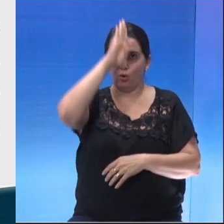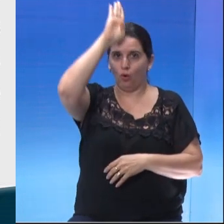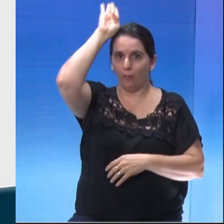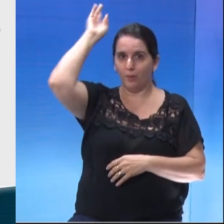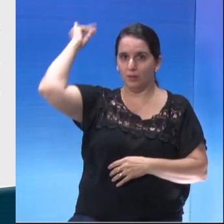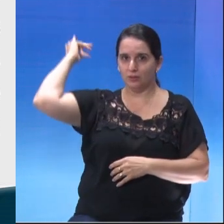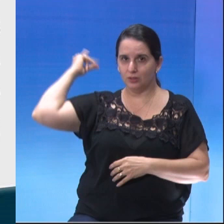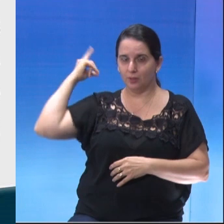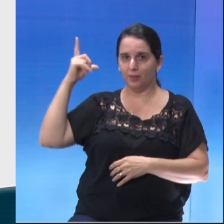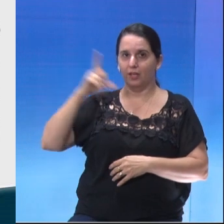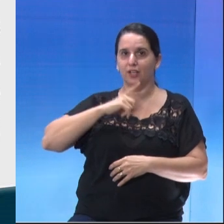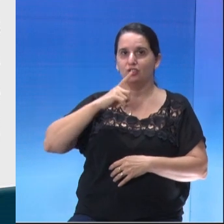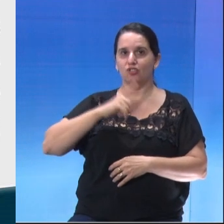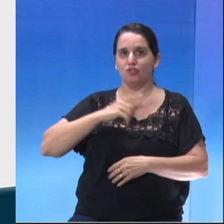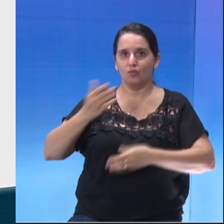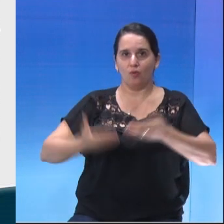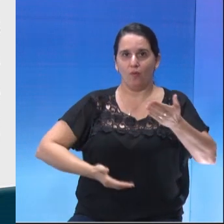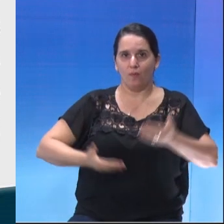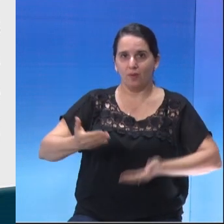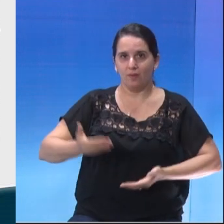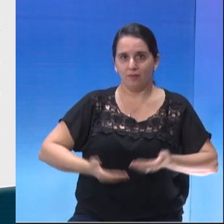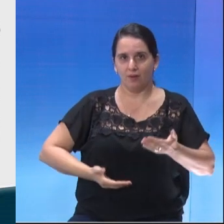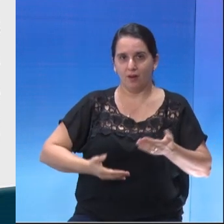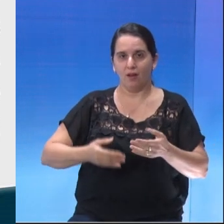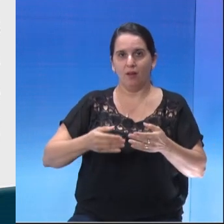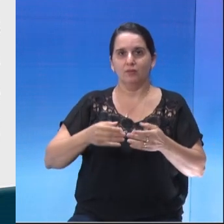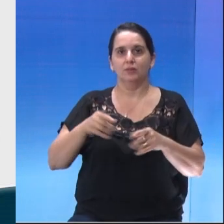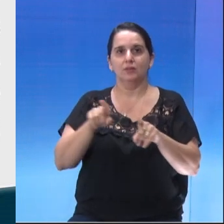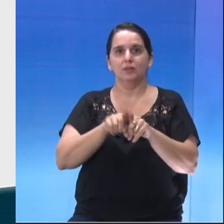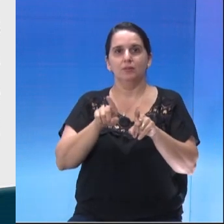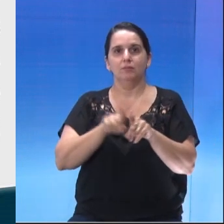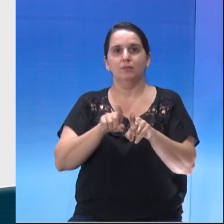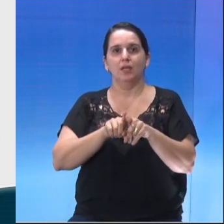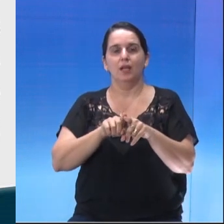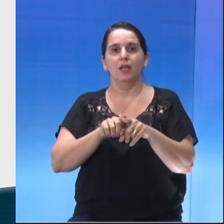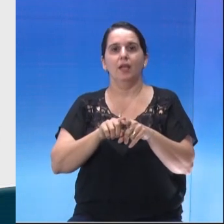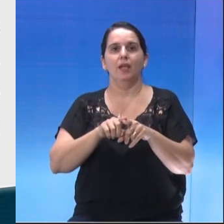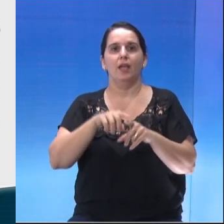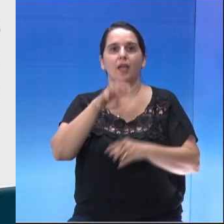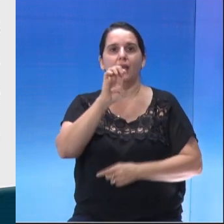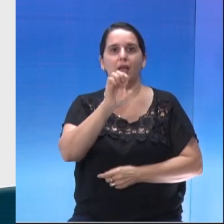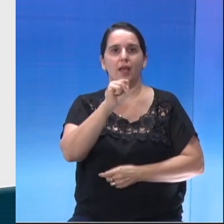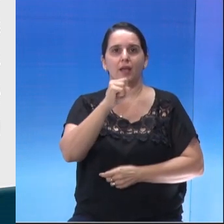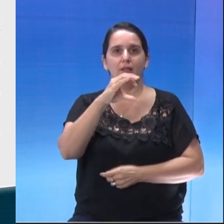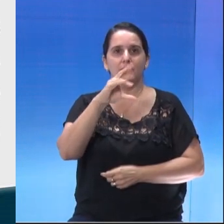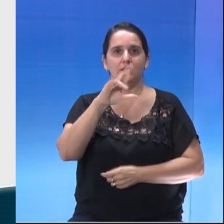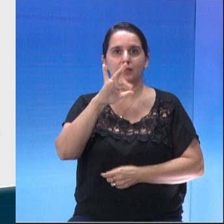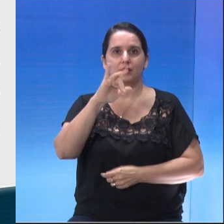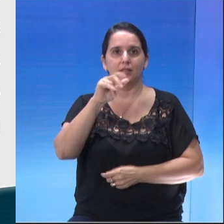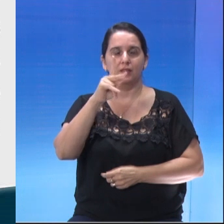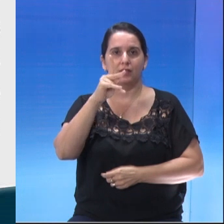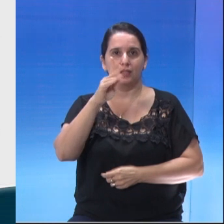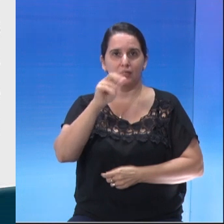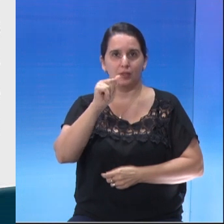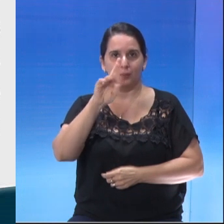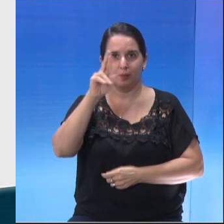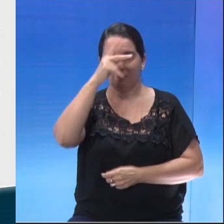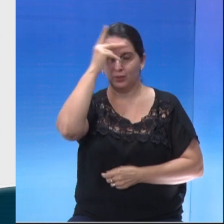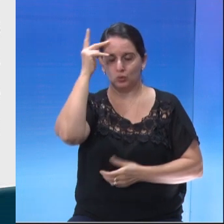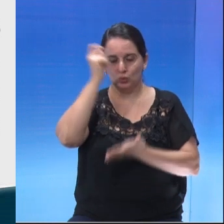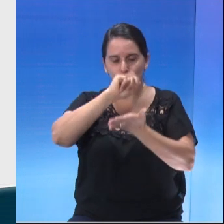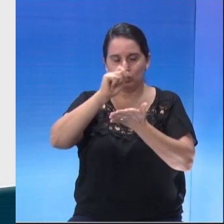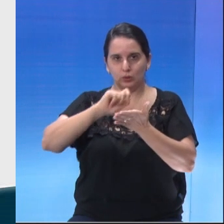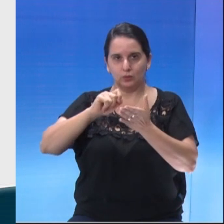e escribas que transmitiam suas mensagens. Disse Standard à BBC Brasil. Membros da elite